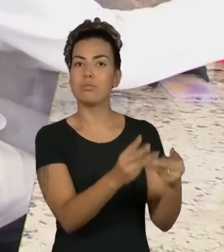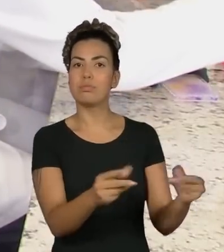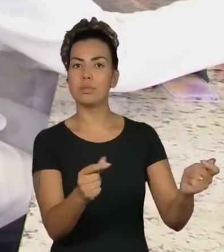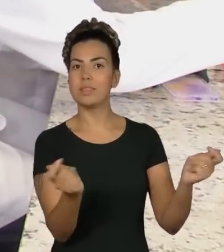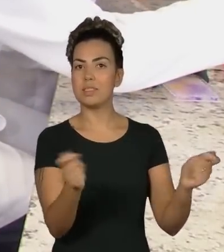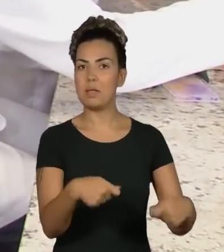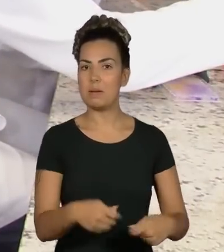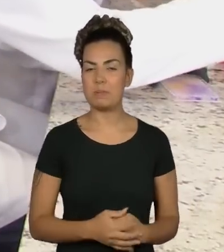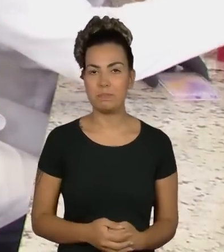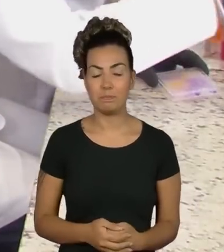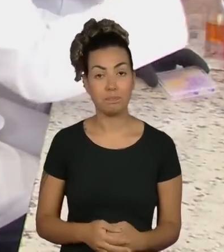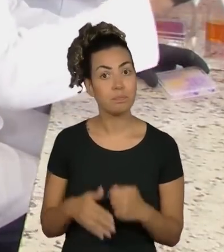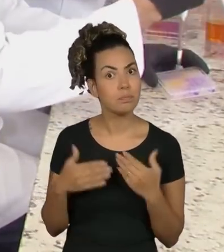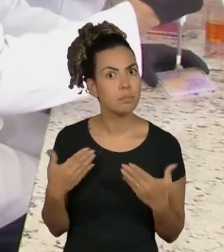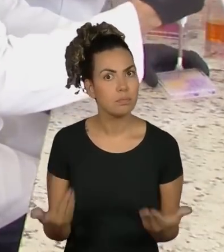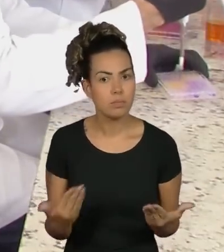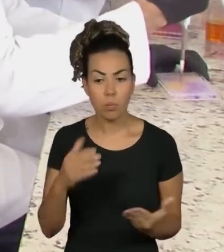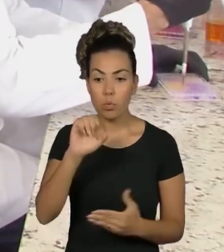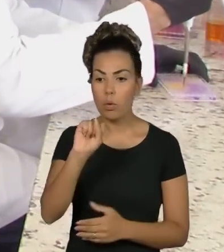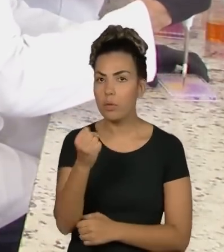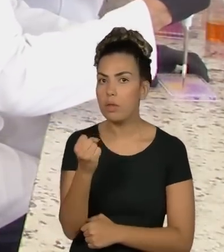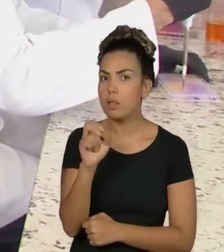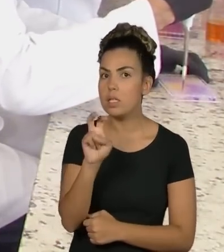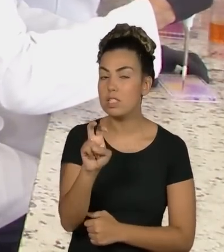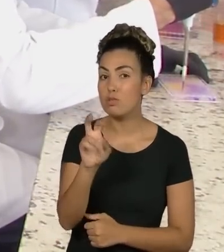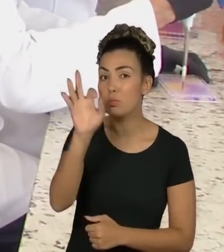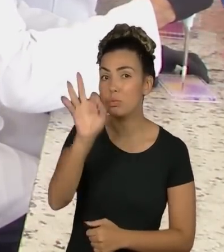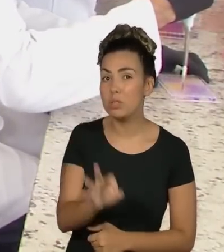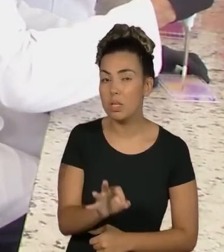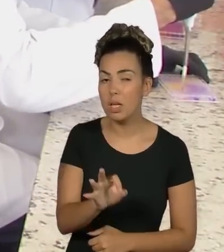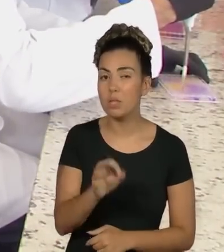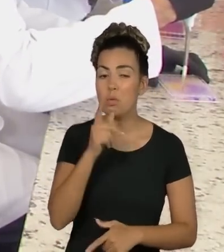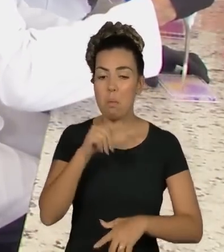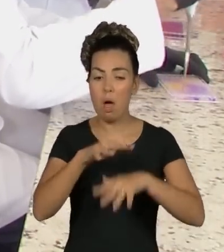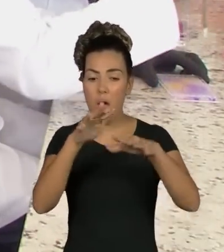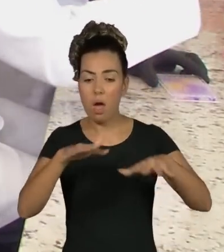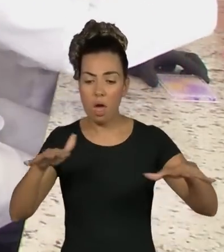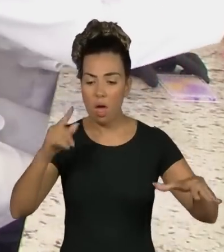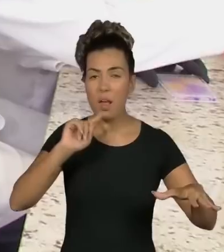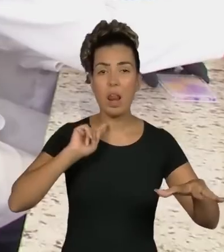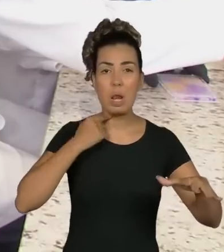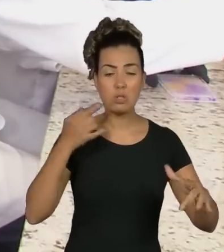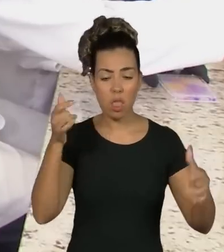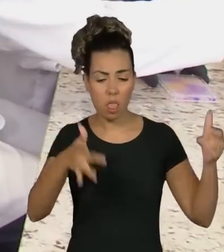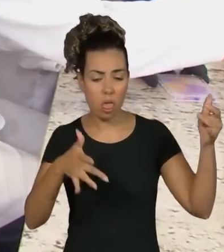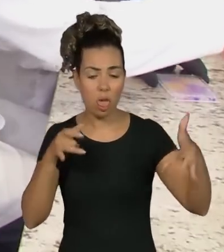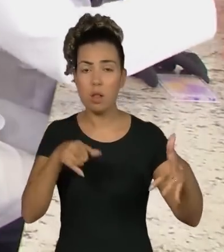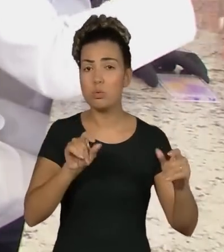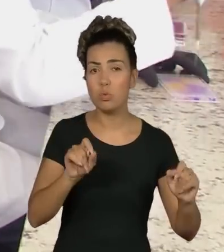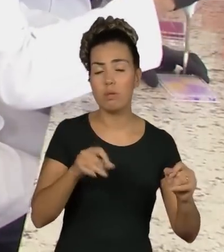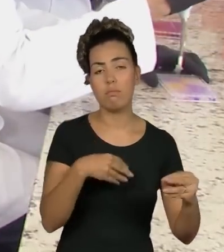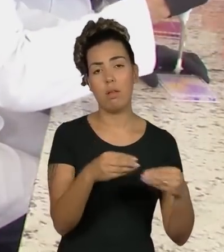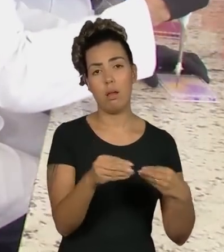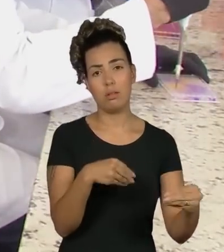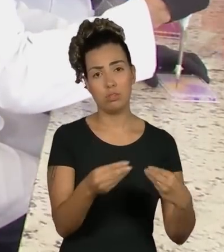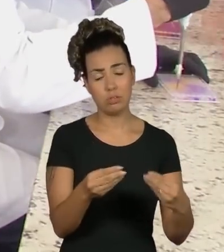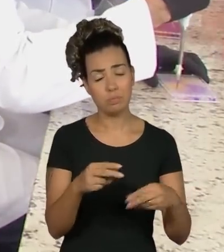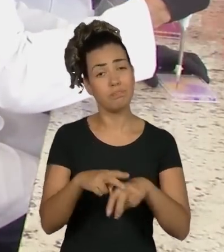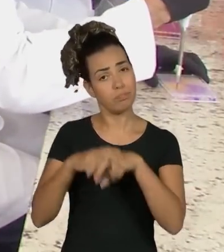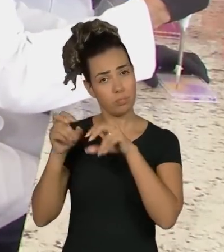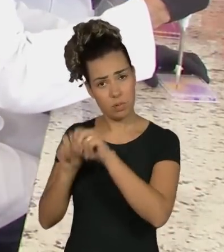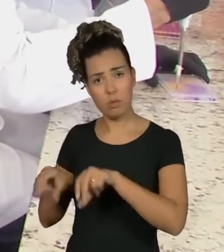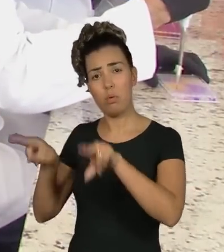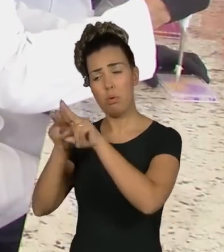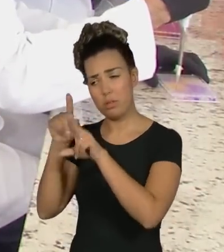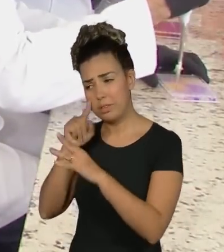85% dos resíduos que chegam aos oceanos são plásticos, segundo o Programa das Nações Unidas para o Meio Ambiente.